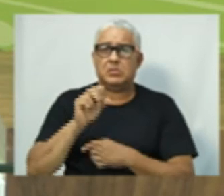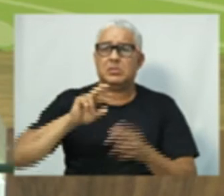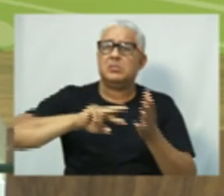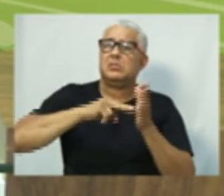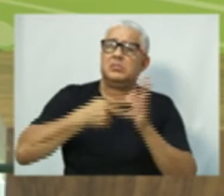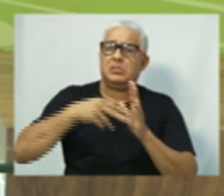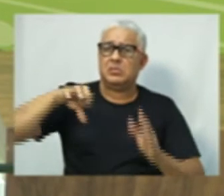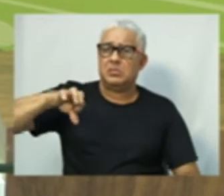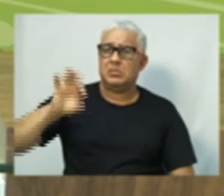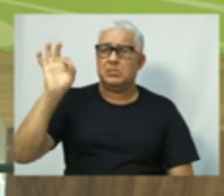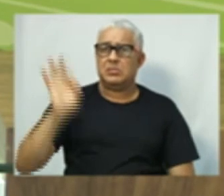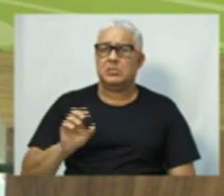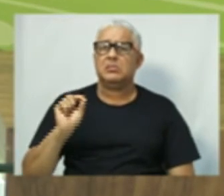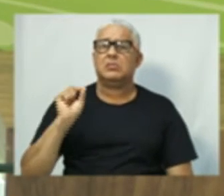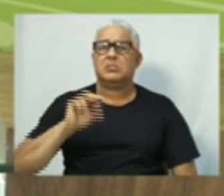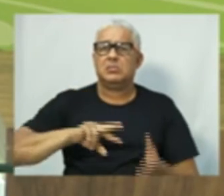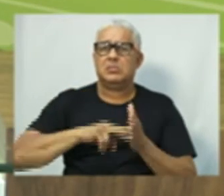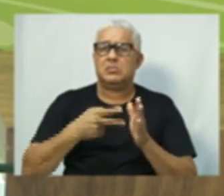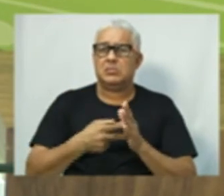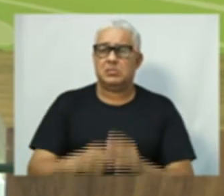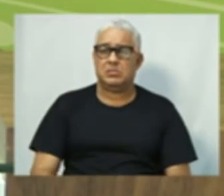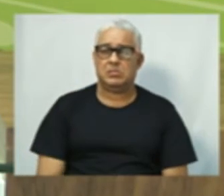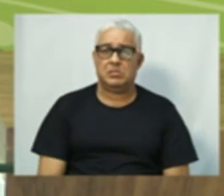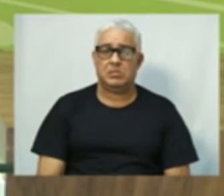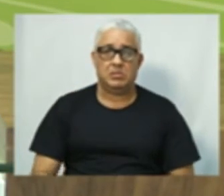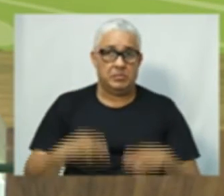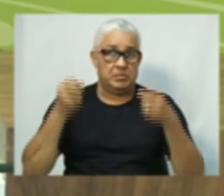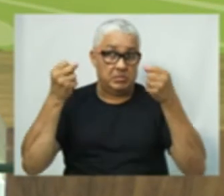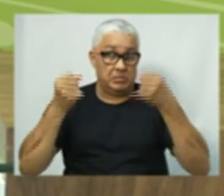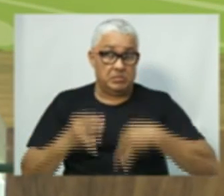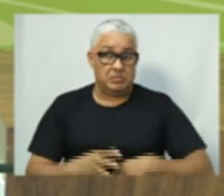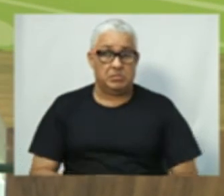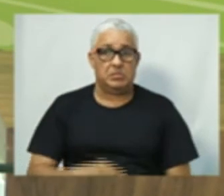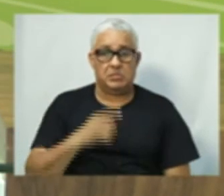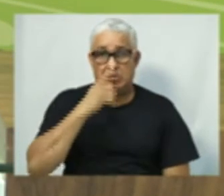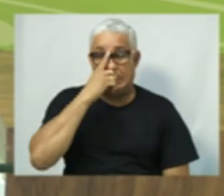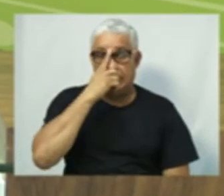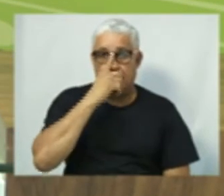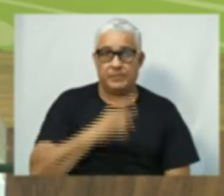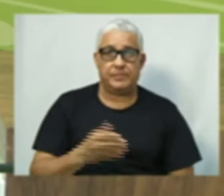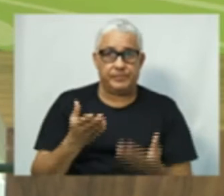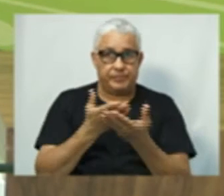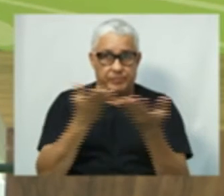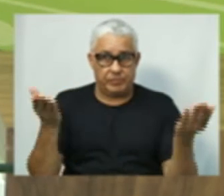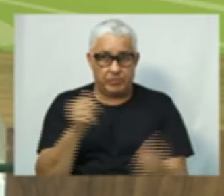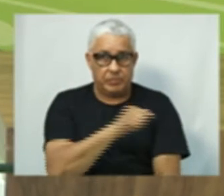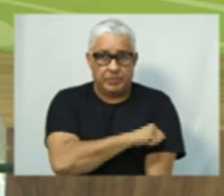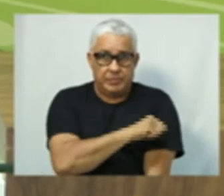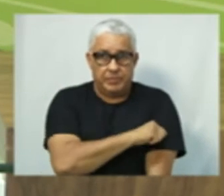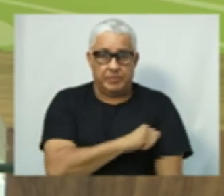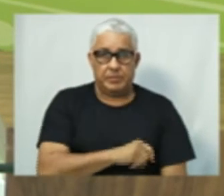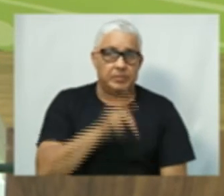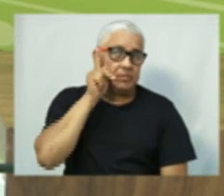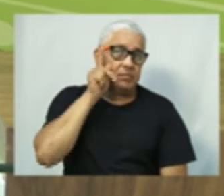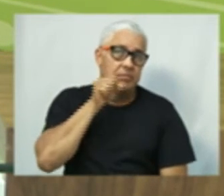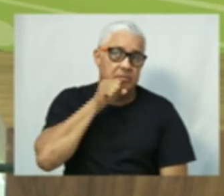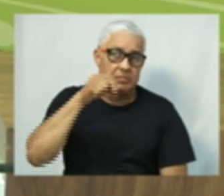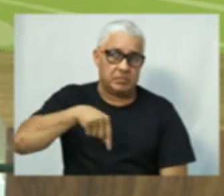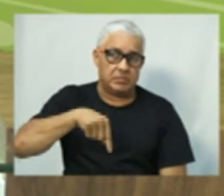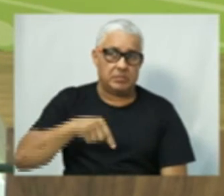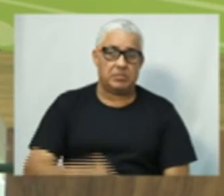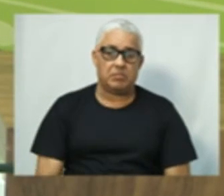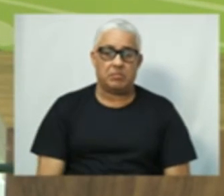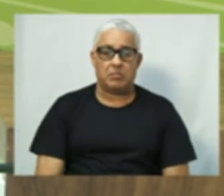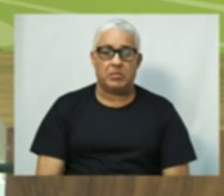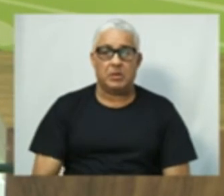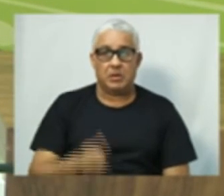esses percentuais? Então, só explicando, né, aqui para a aluna aqui do Campus Porto Velho,